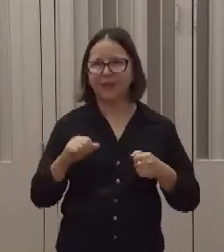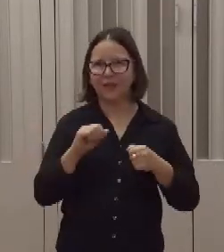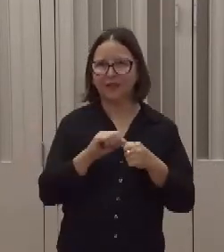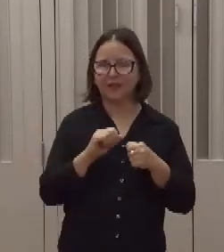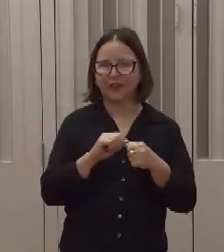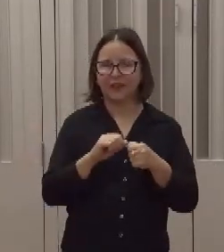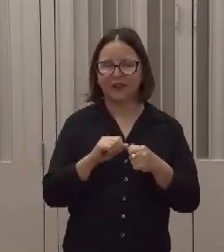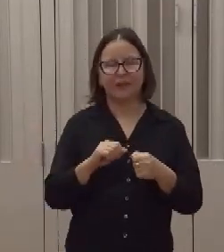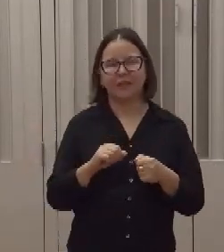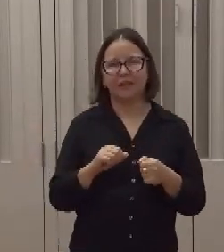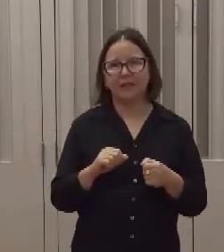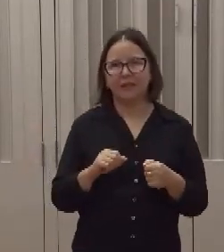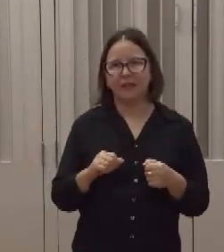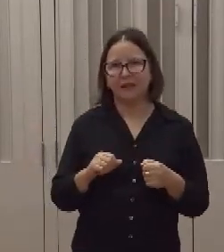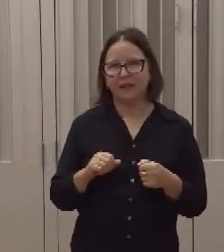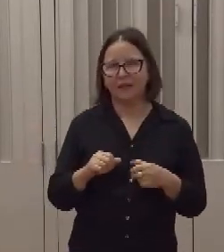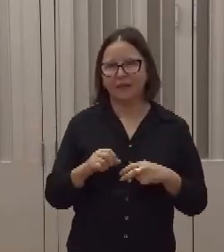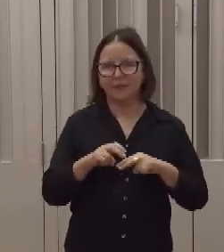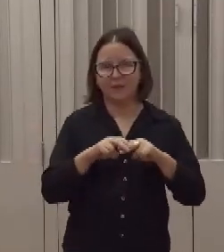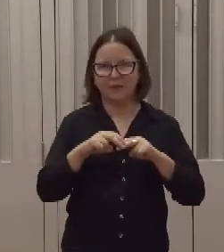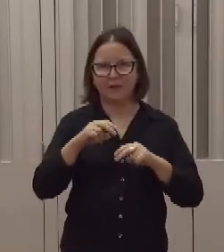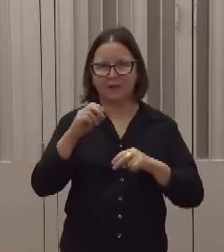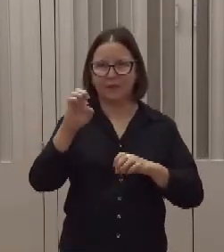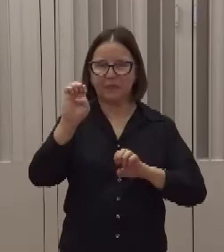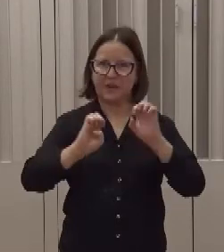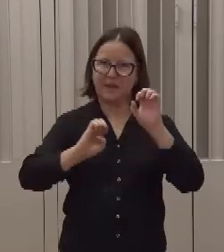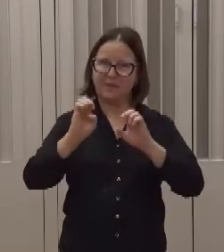Atlântico, fundada por 2 homens.